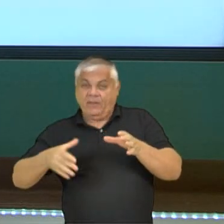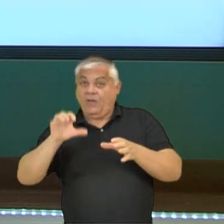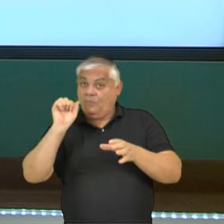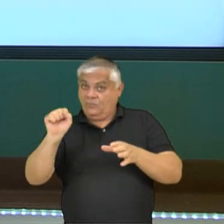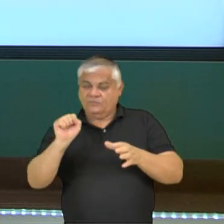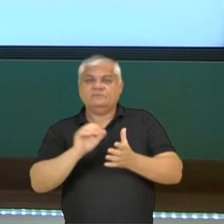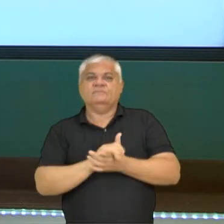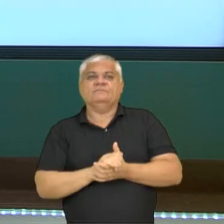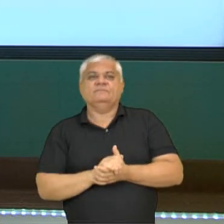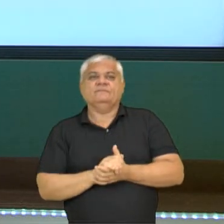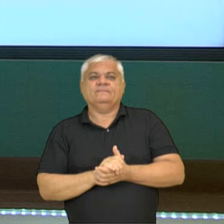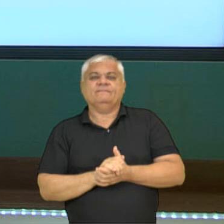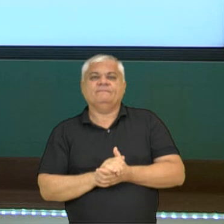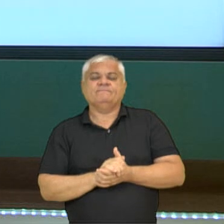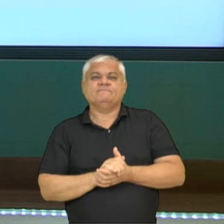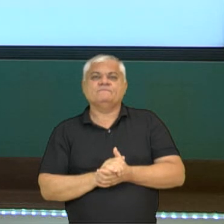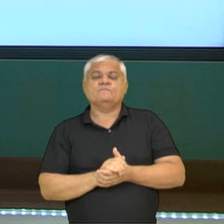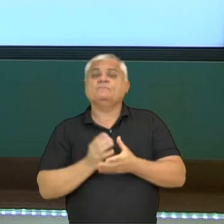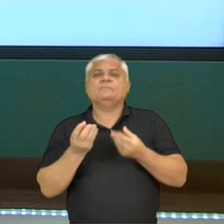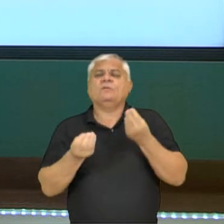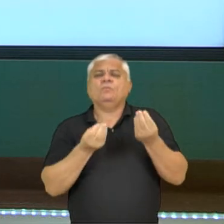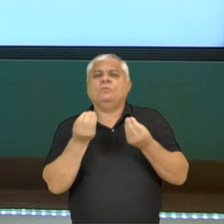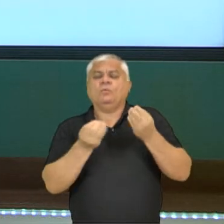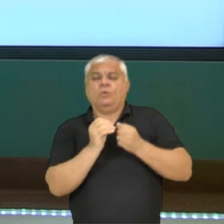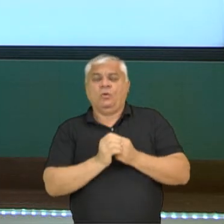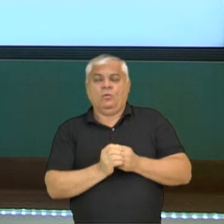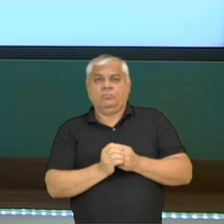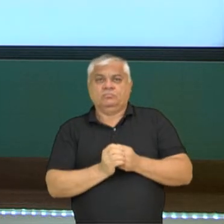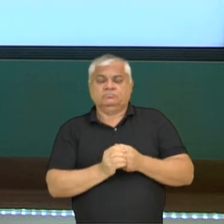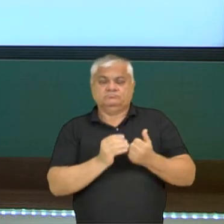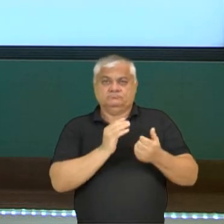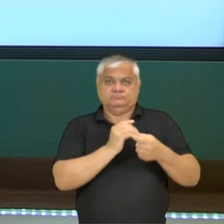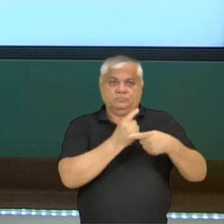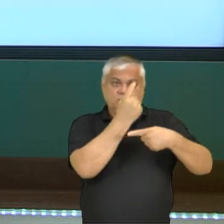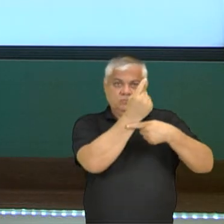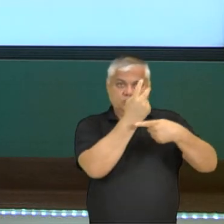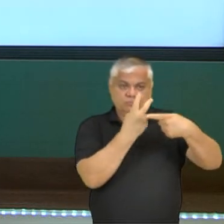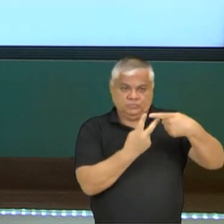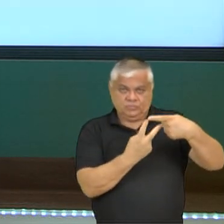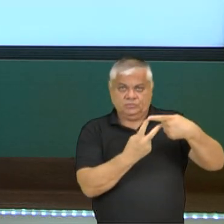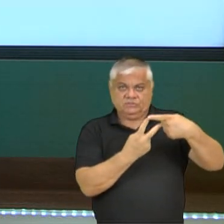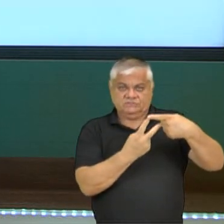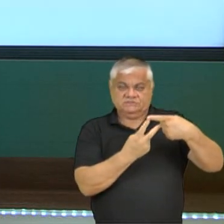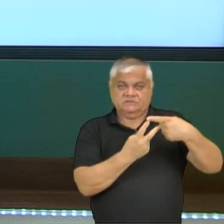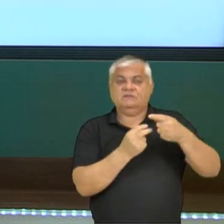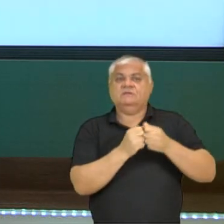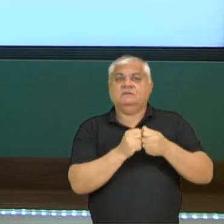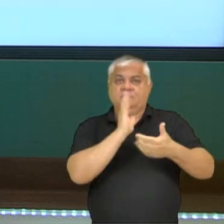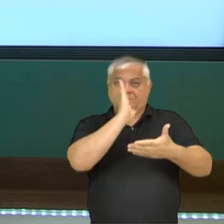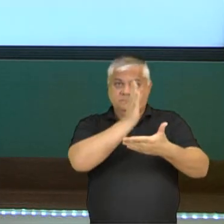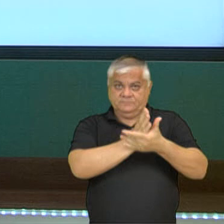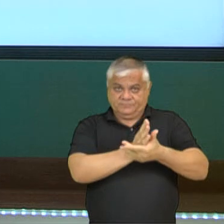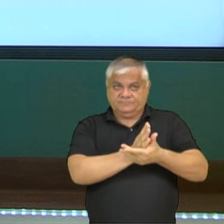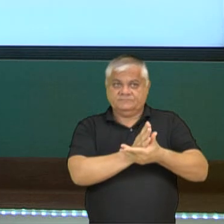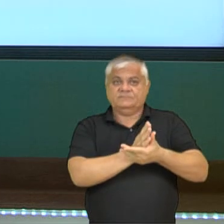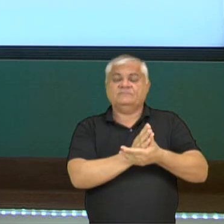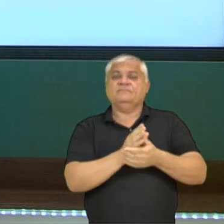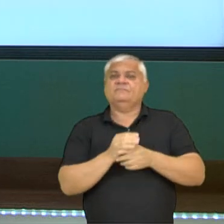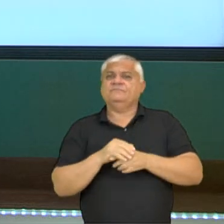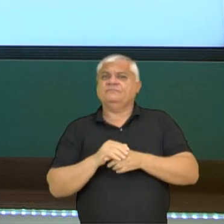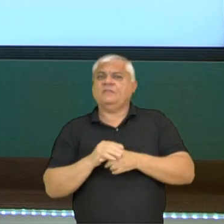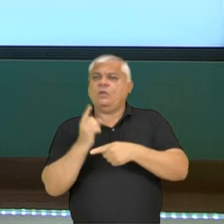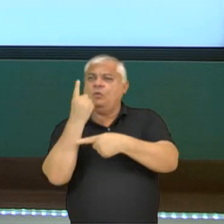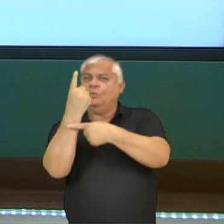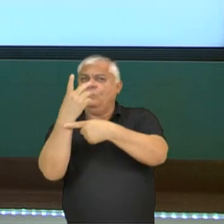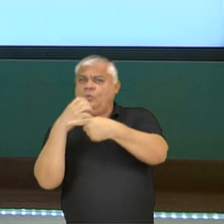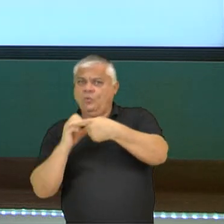ok? E nós, ao fazermos a divisão, nós percebemos que meio dividido por 1/8